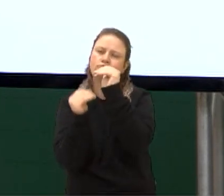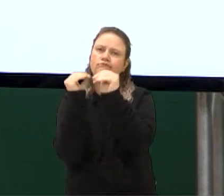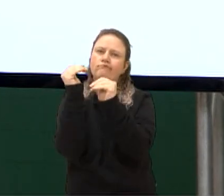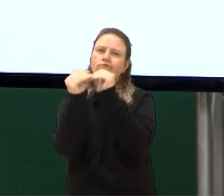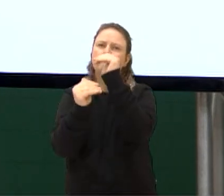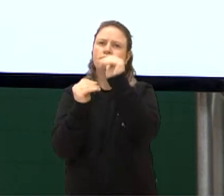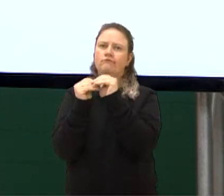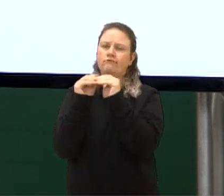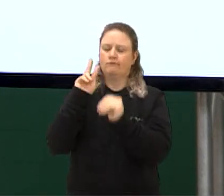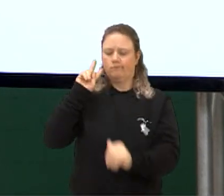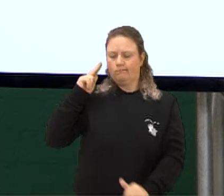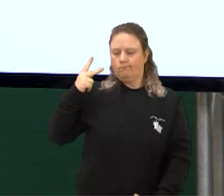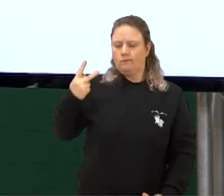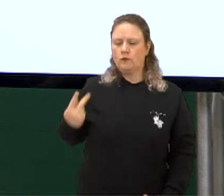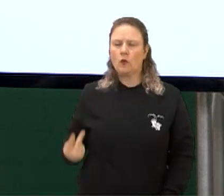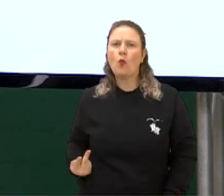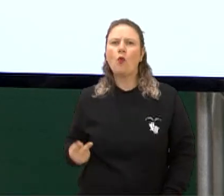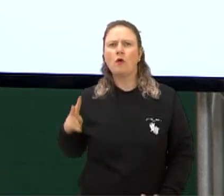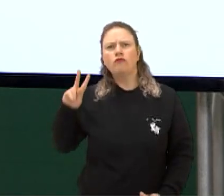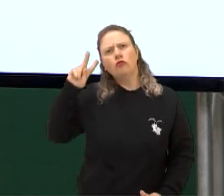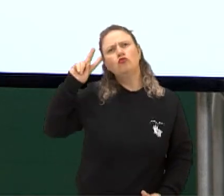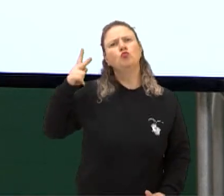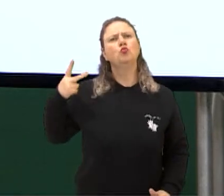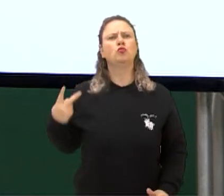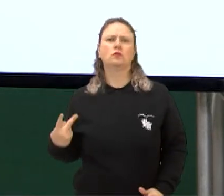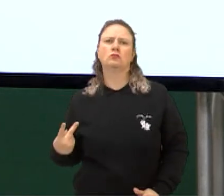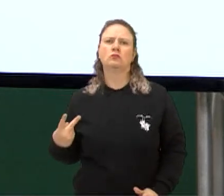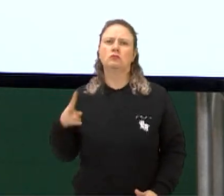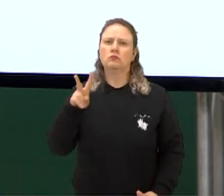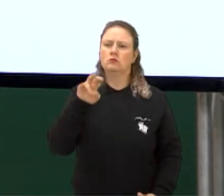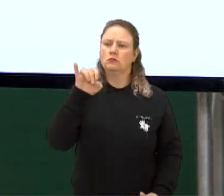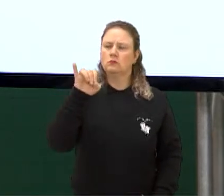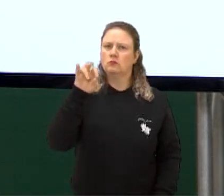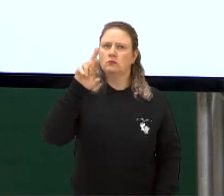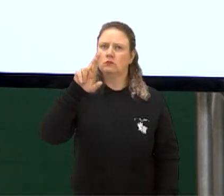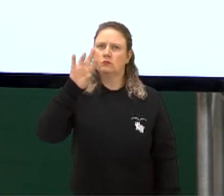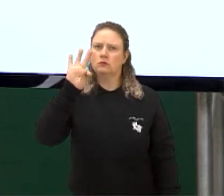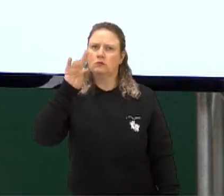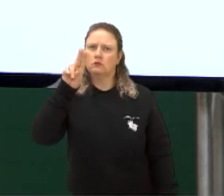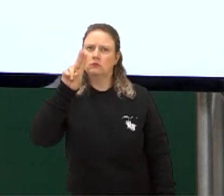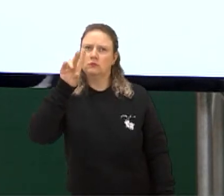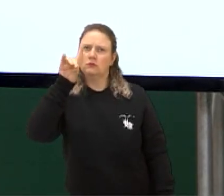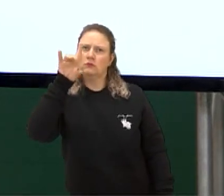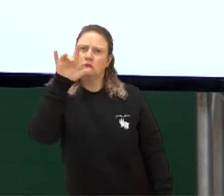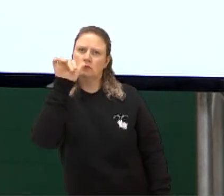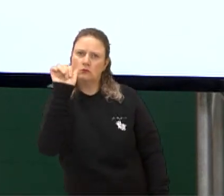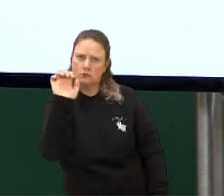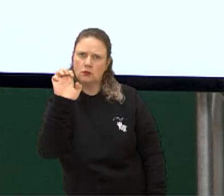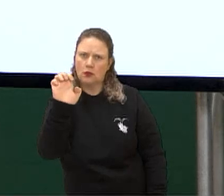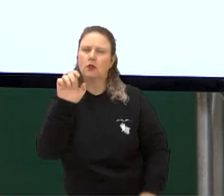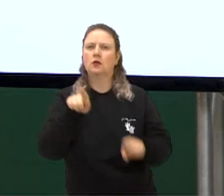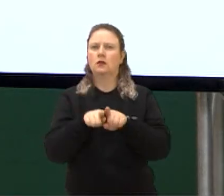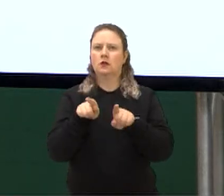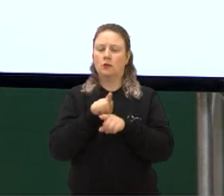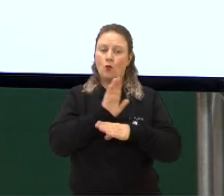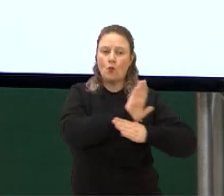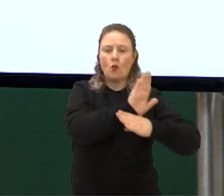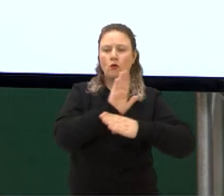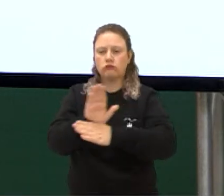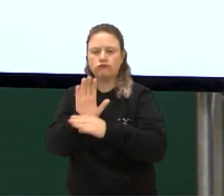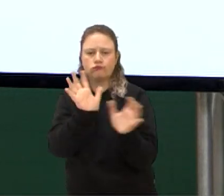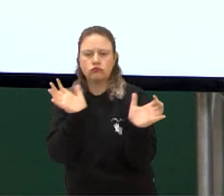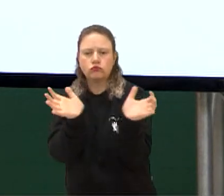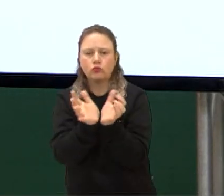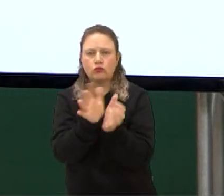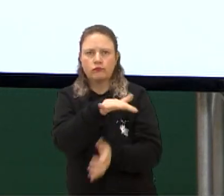determinadas virtudes. E essas virtudes são colocadas, então, em benefício do grupo, tá? Ok? Então, a alma